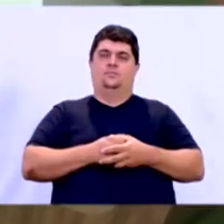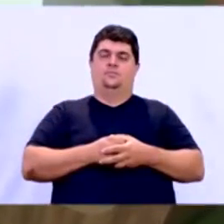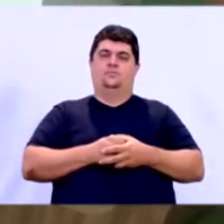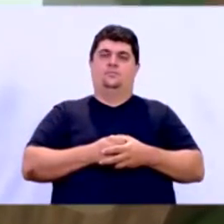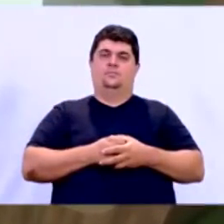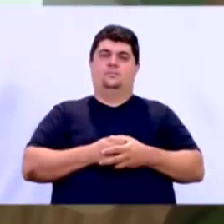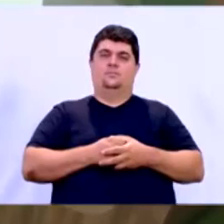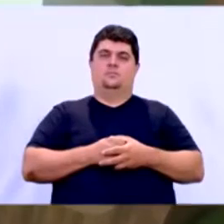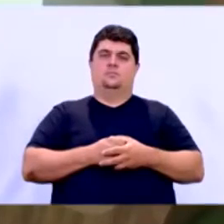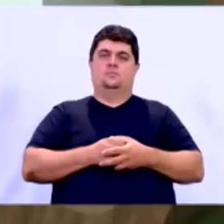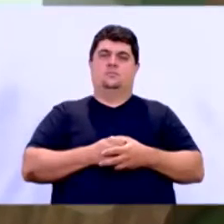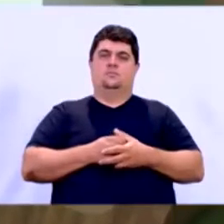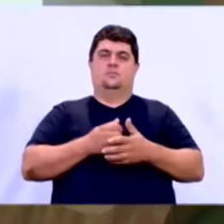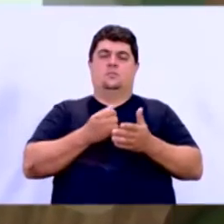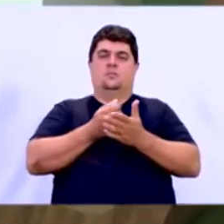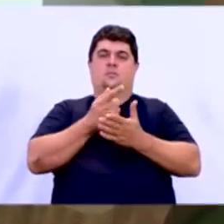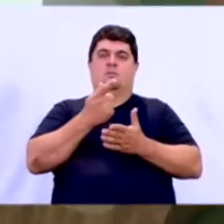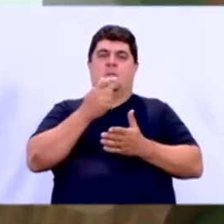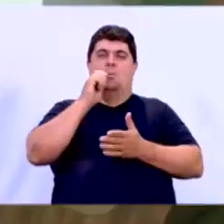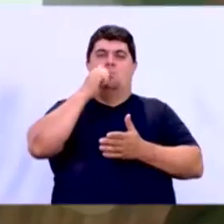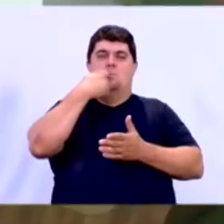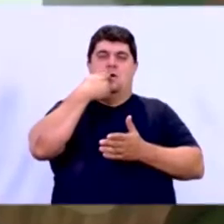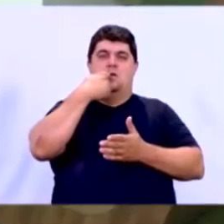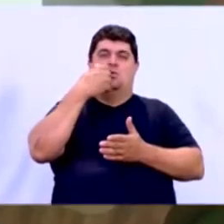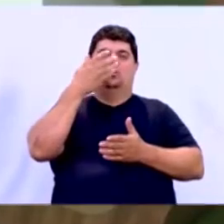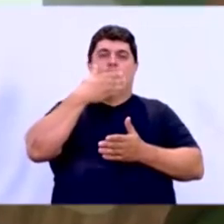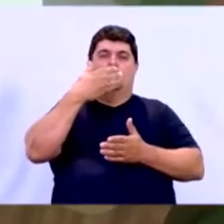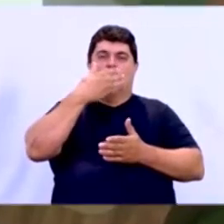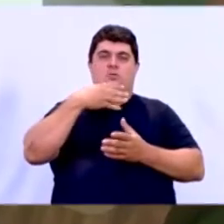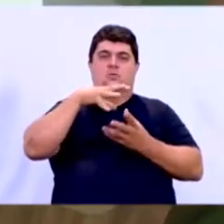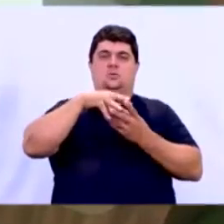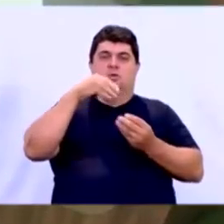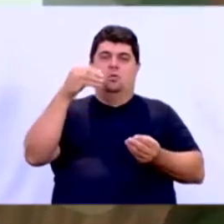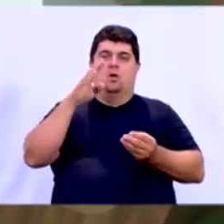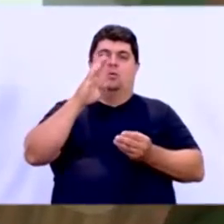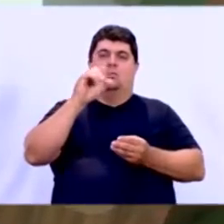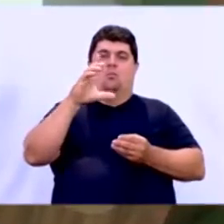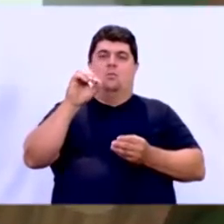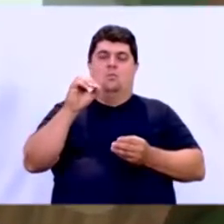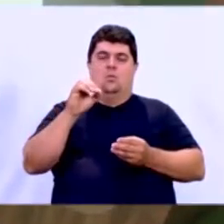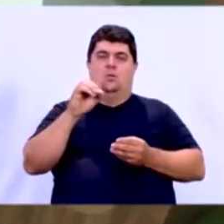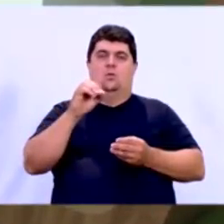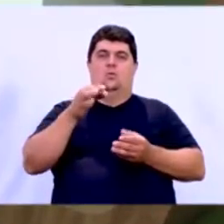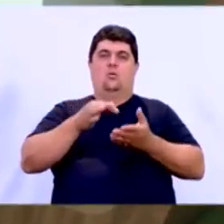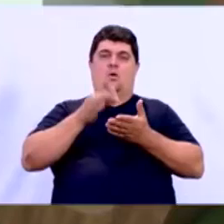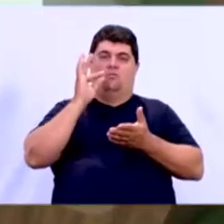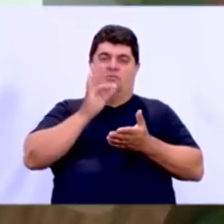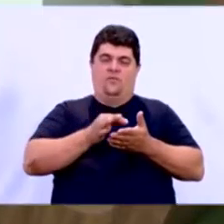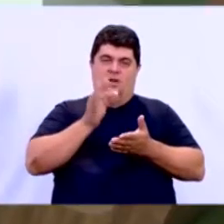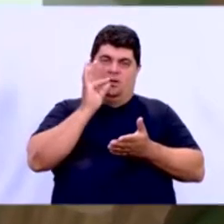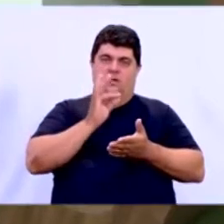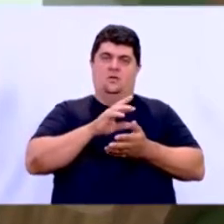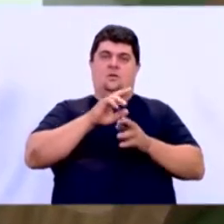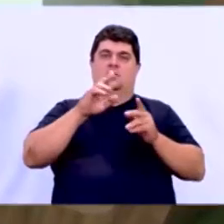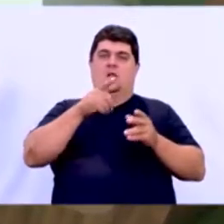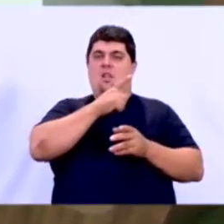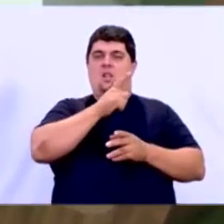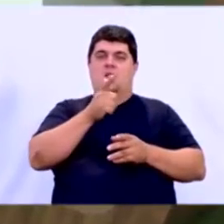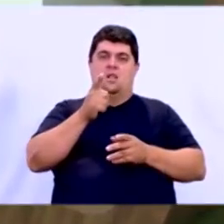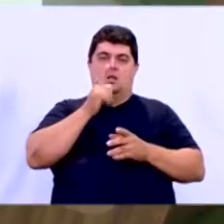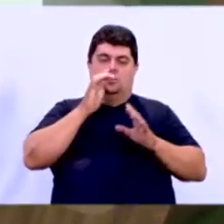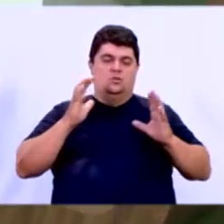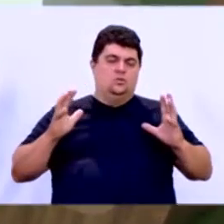produtos alimentícios como pão, doces, salgados, bolos, tortas, café da manhã, lanches em